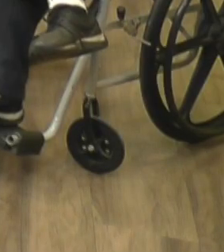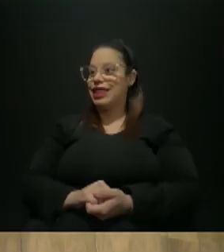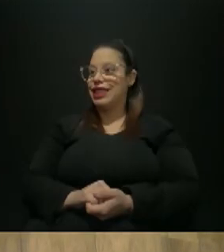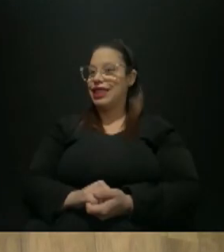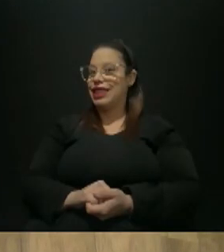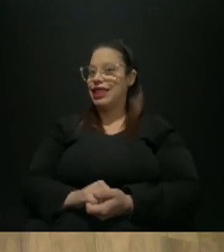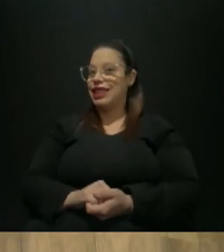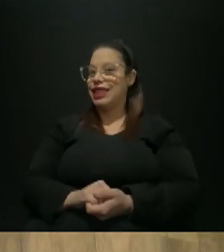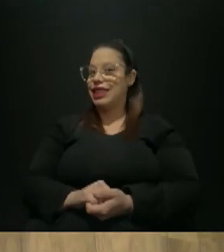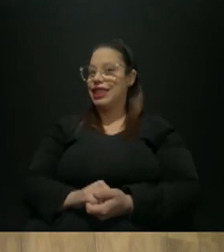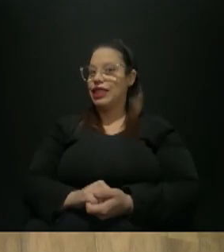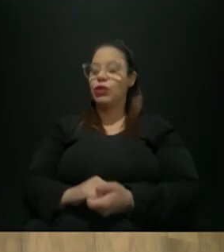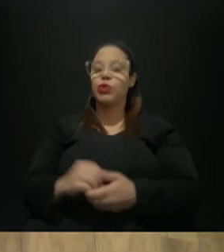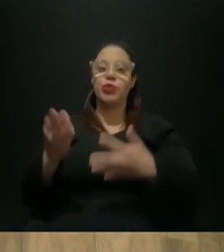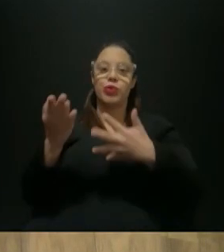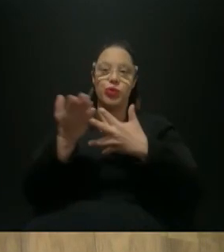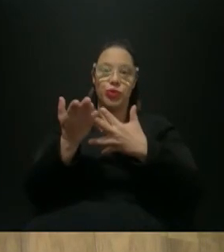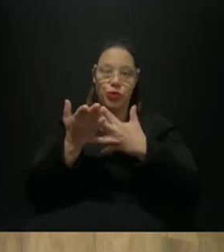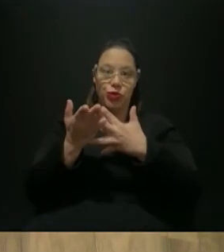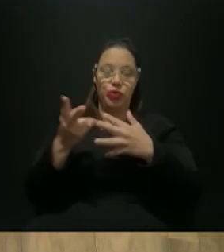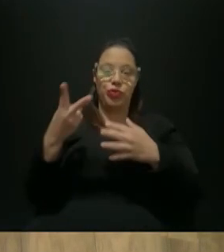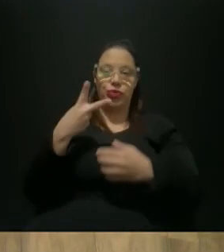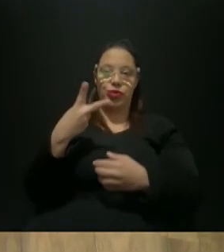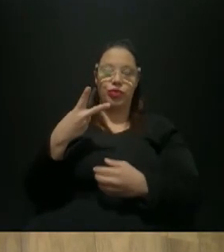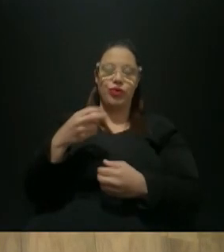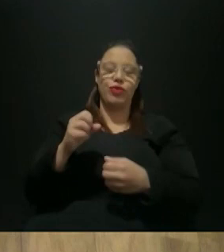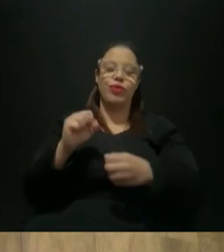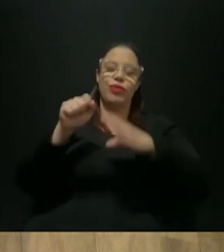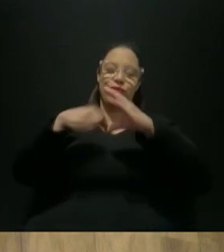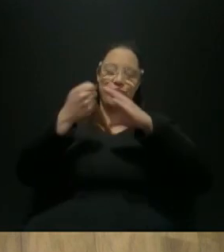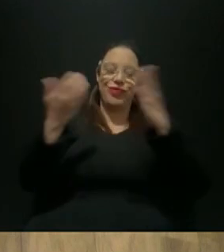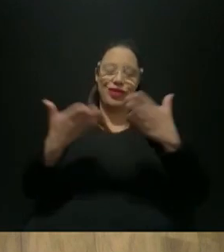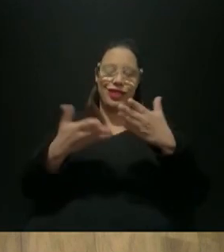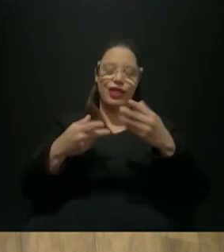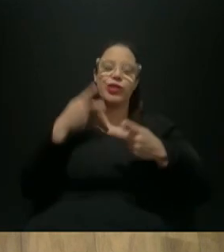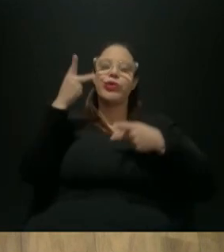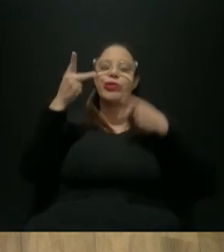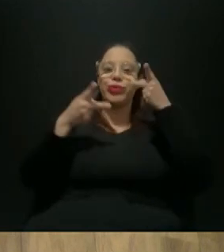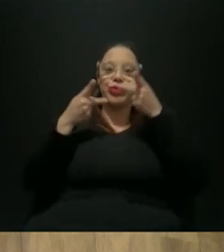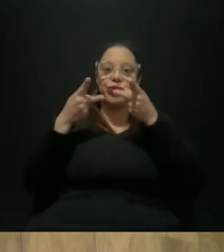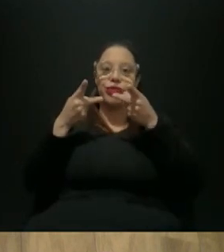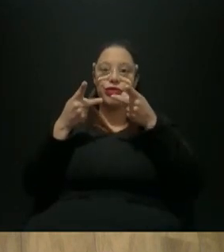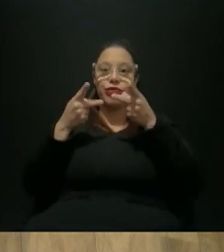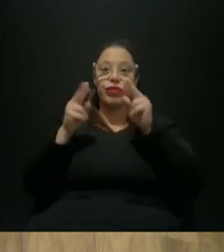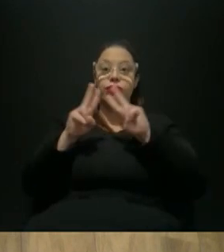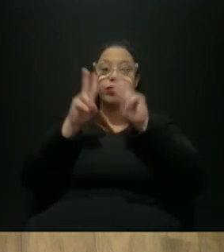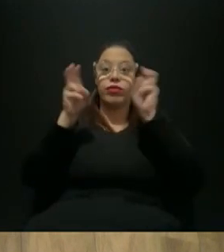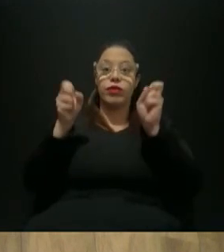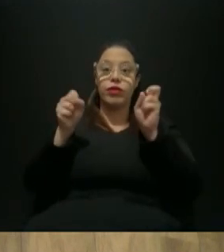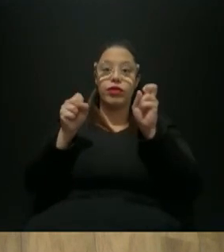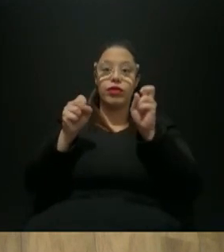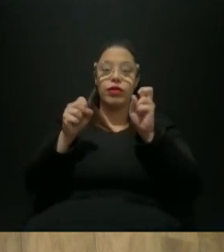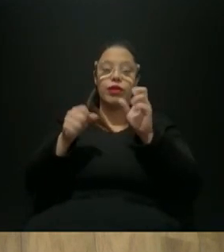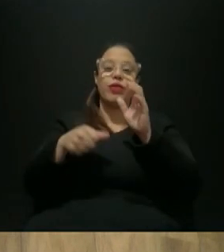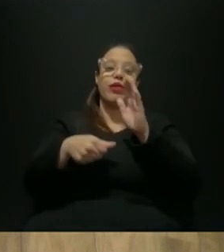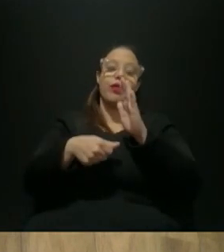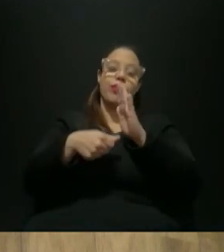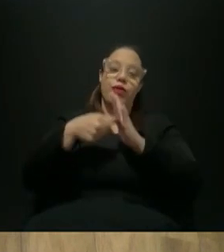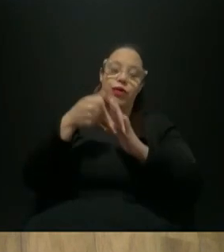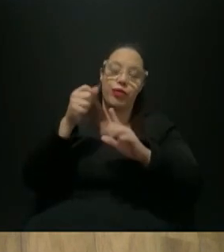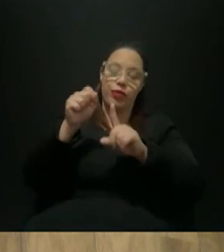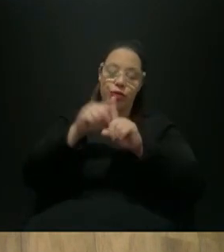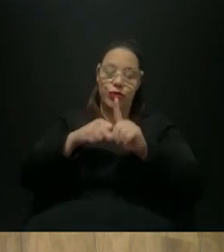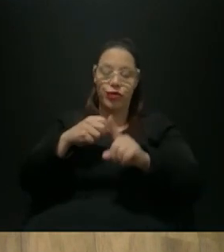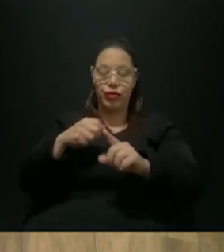Segundo bloco do Estúdio Câmara, que hoje fala sobre o mês da primeira infância e tudo que permeia